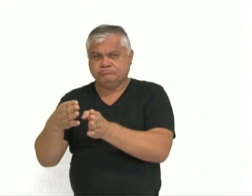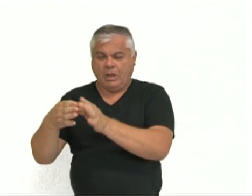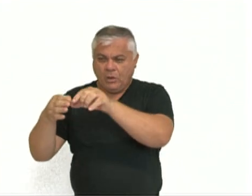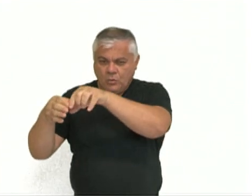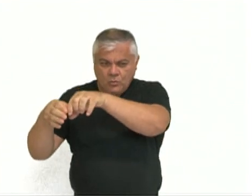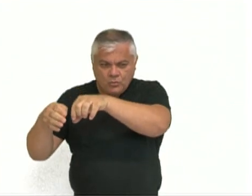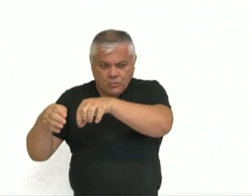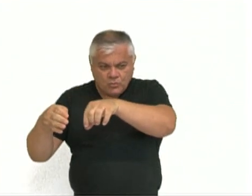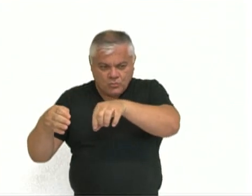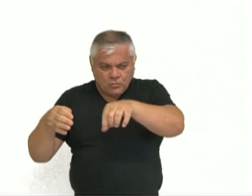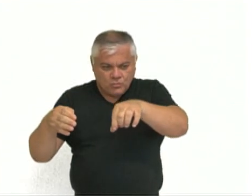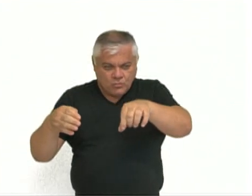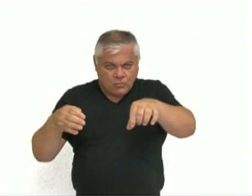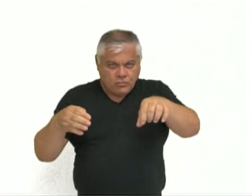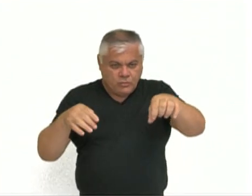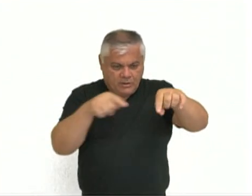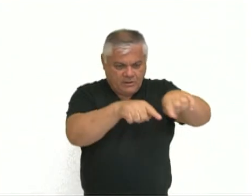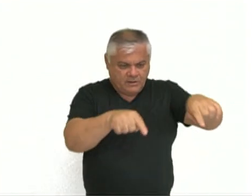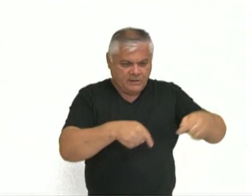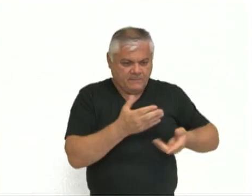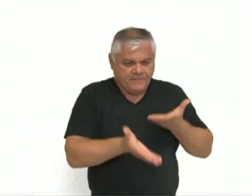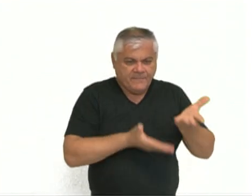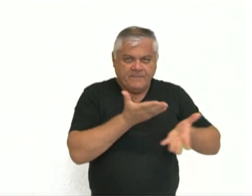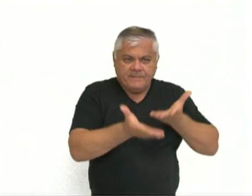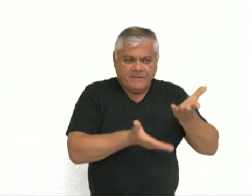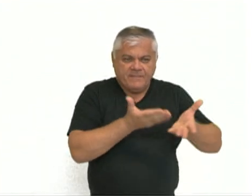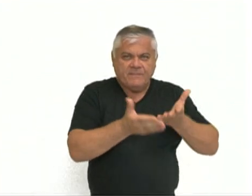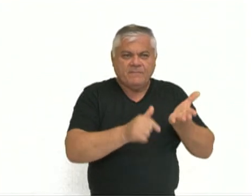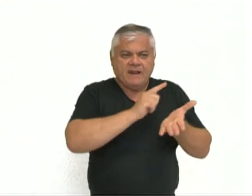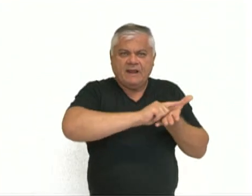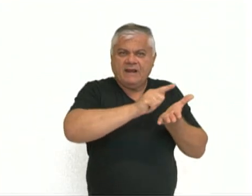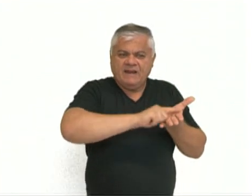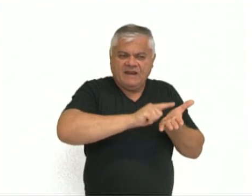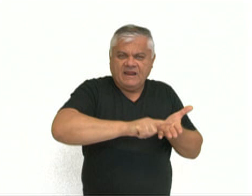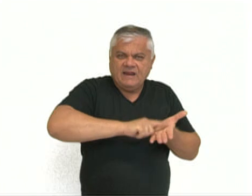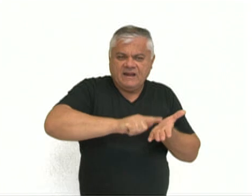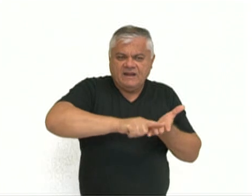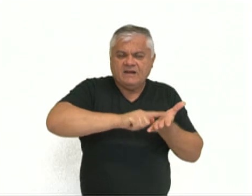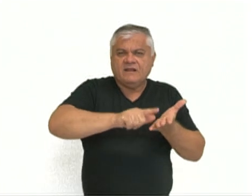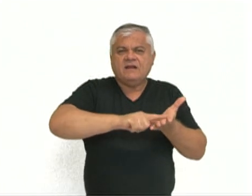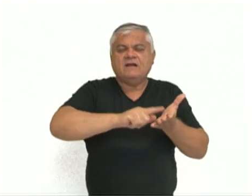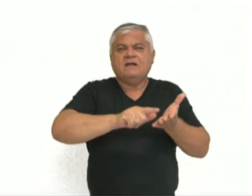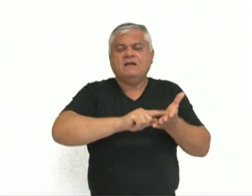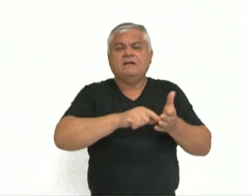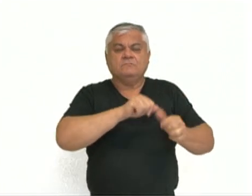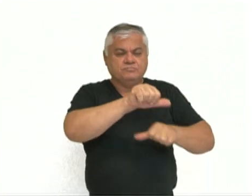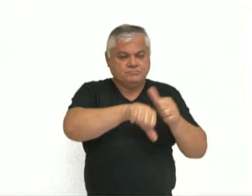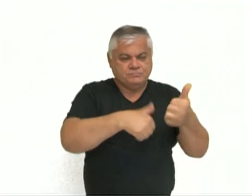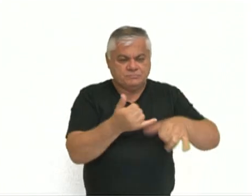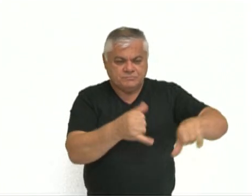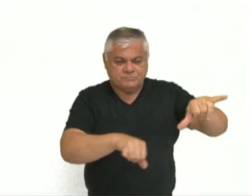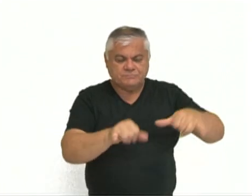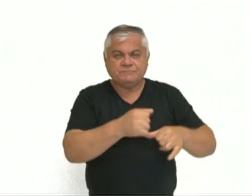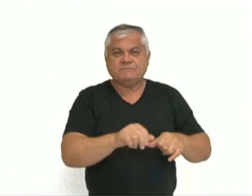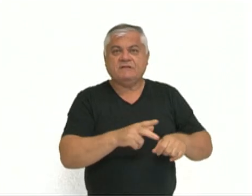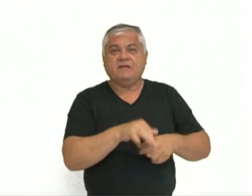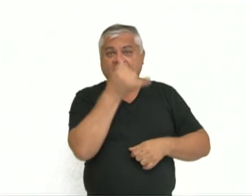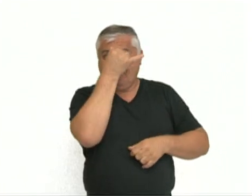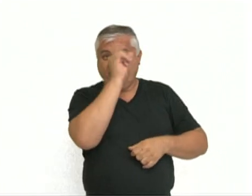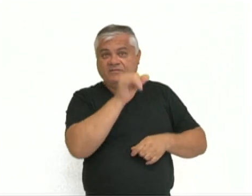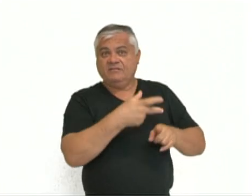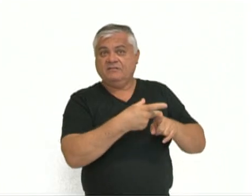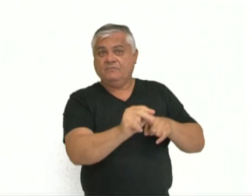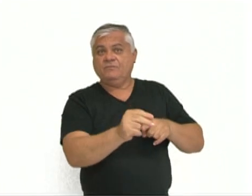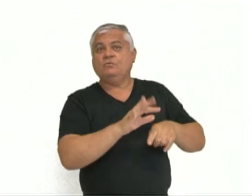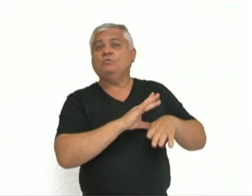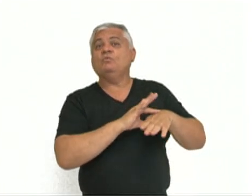vem dos mananciais, passa por tratamento e ficam livres de substâncias e organismos que possam trazer doenças. O que